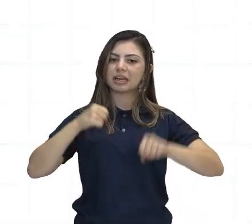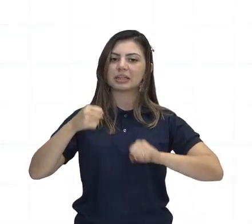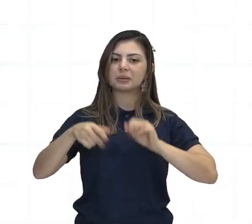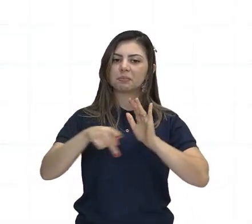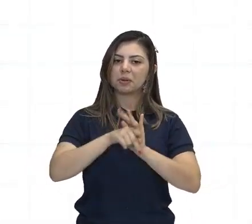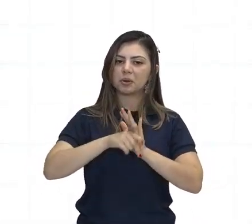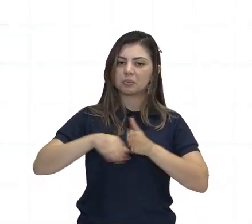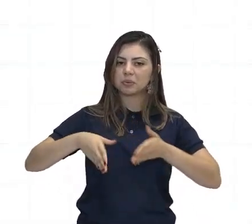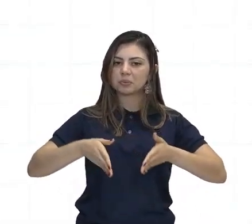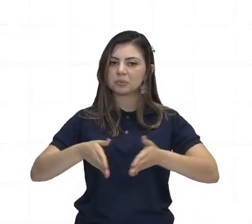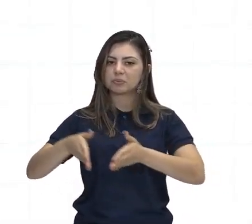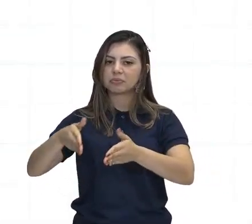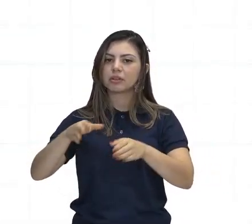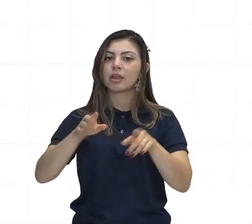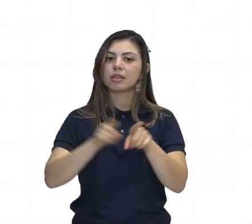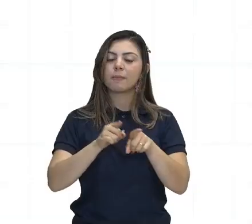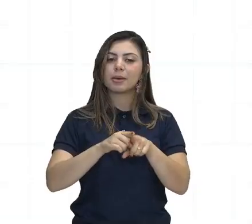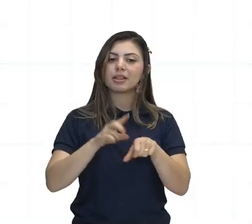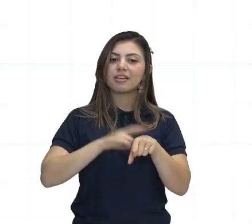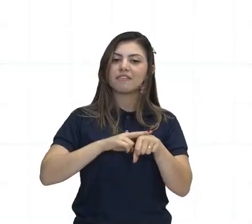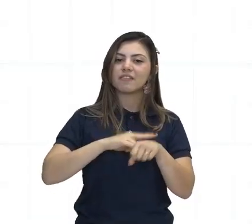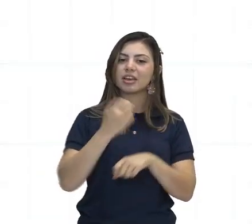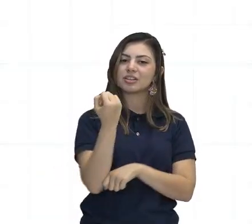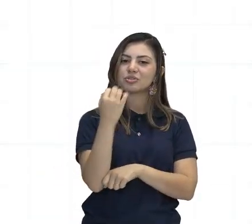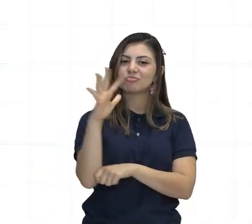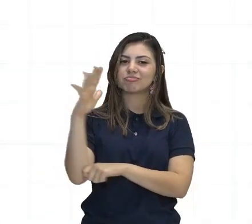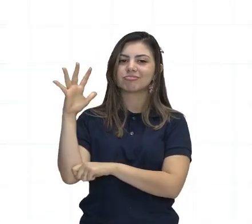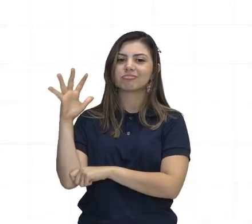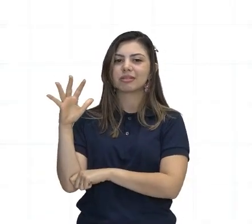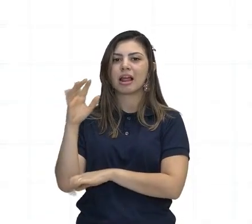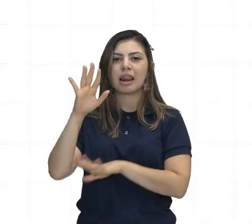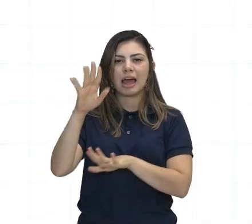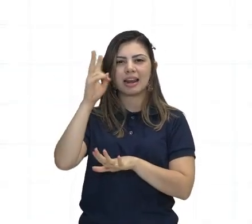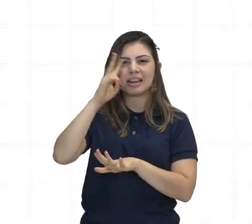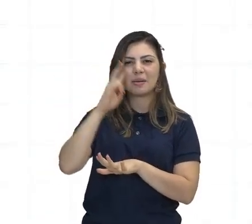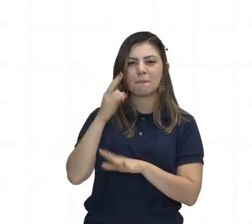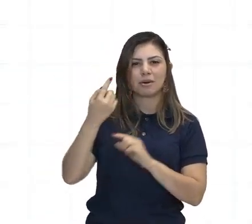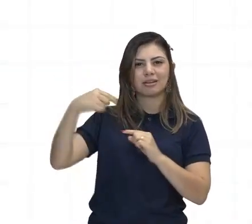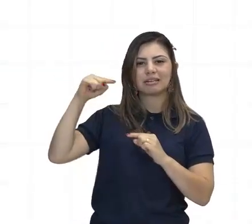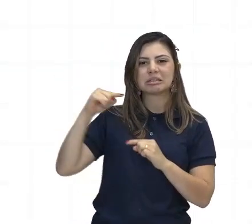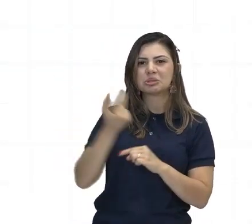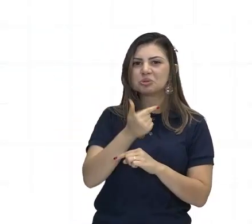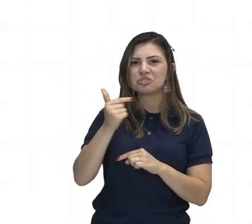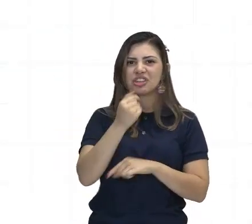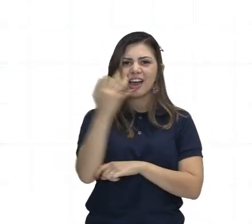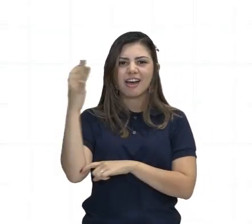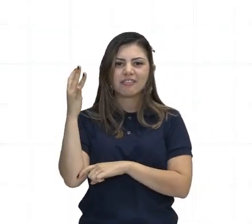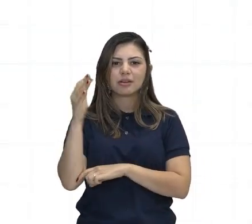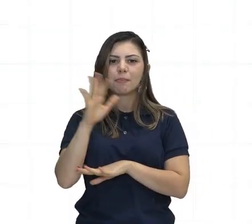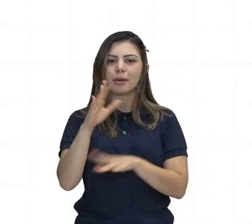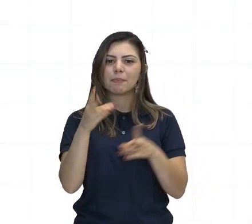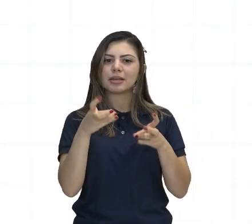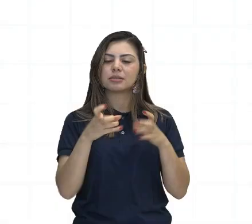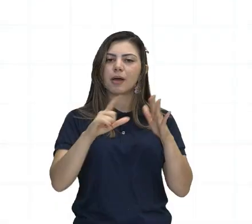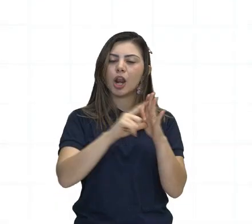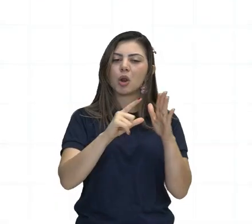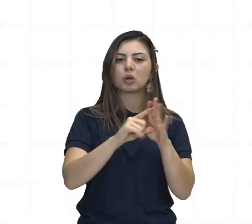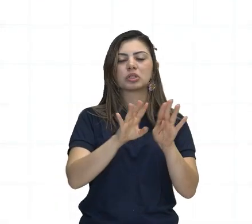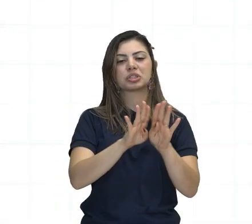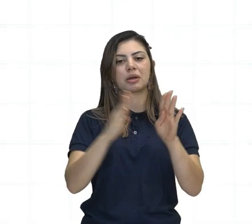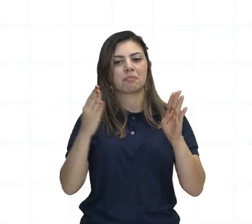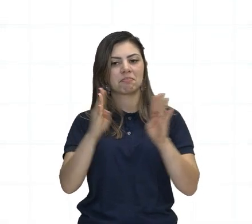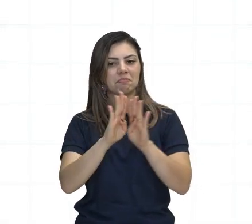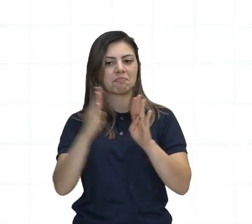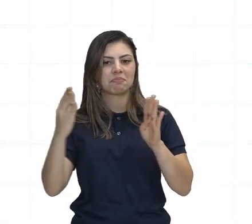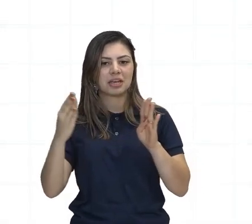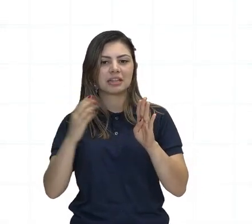A gente verifica o verde, que a gente não verificou na outra avenida. E a gente verifica, olha só, as lojas estão abertas, há